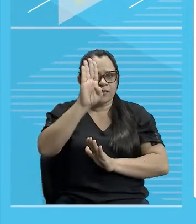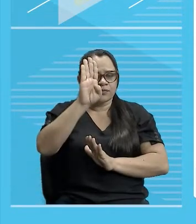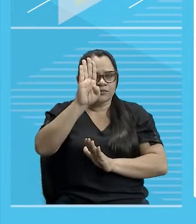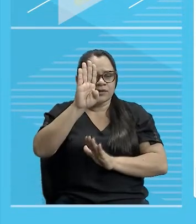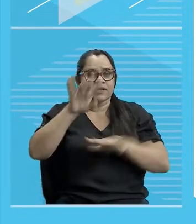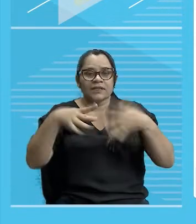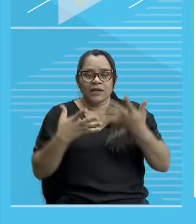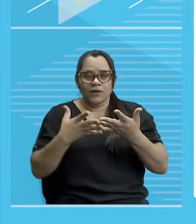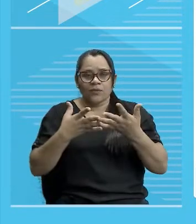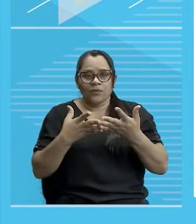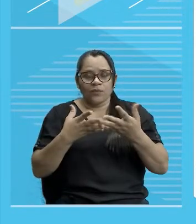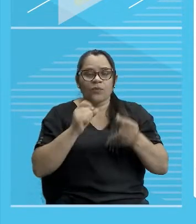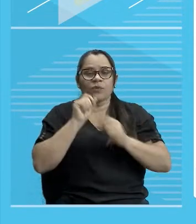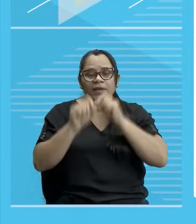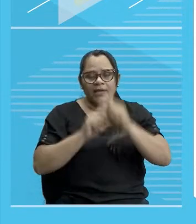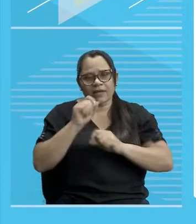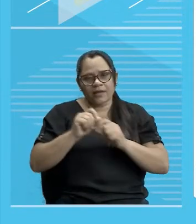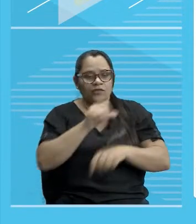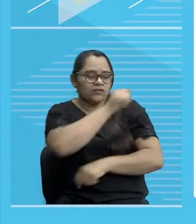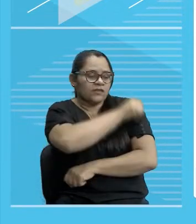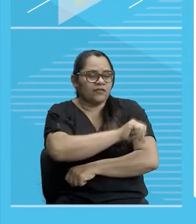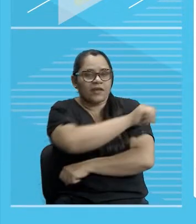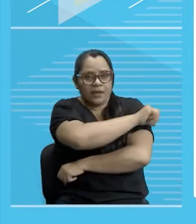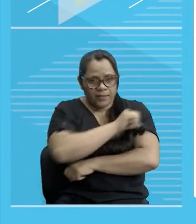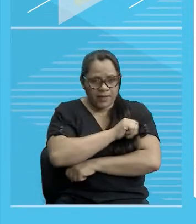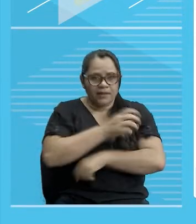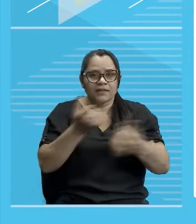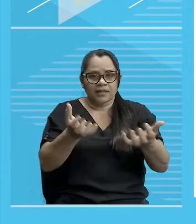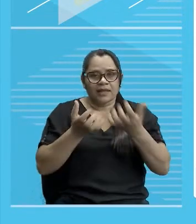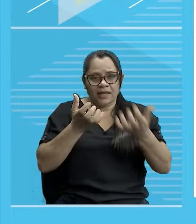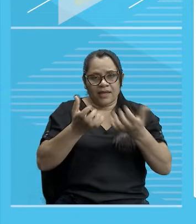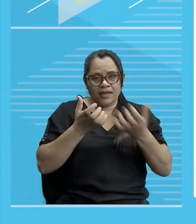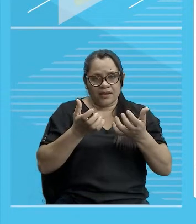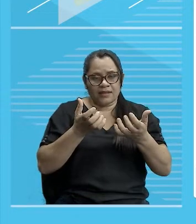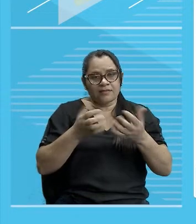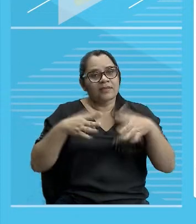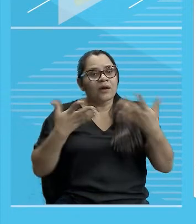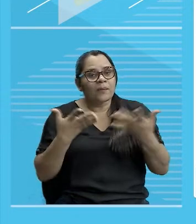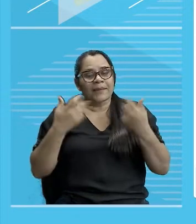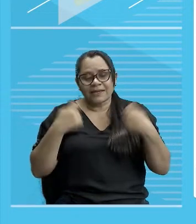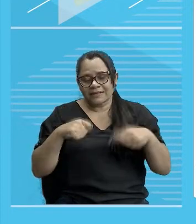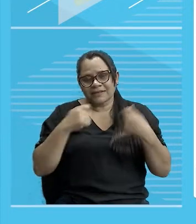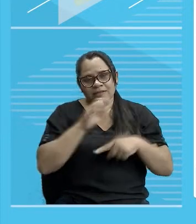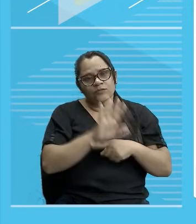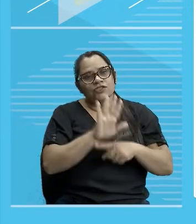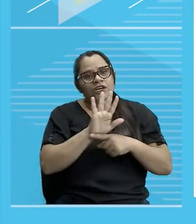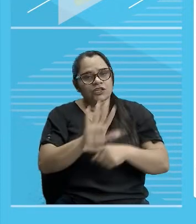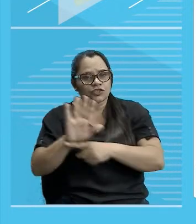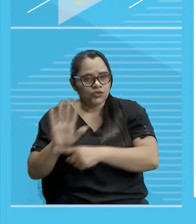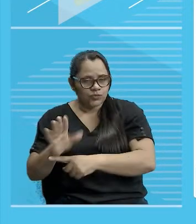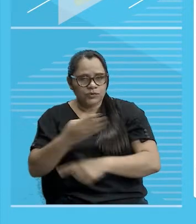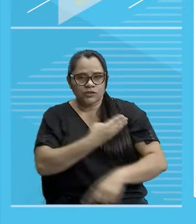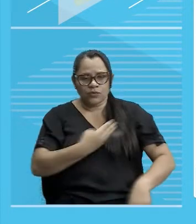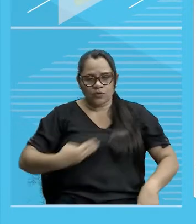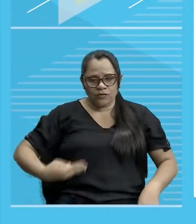eles estão querendo que eles estão querendo ajuda do governo para o governo ajudar a manter esse